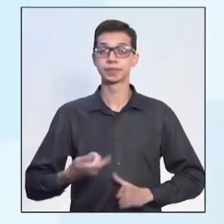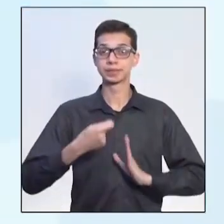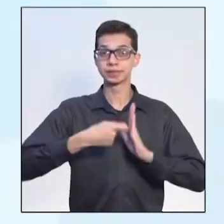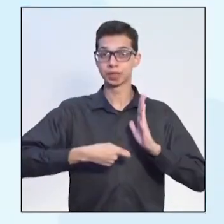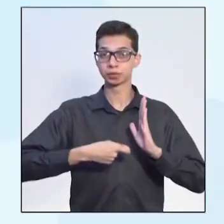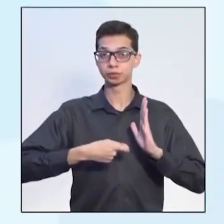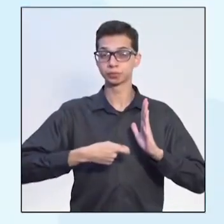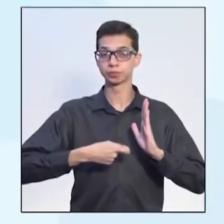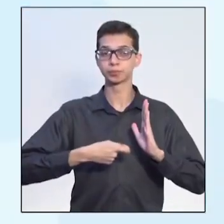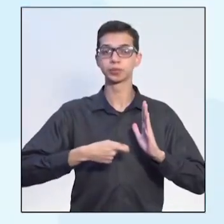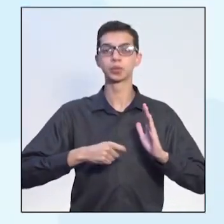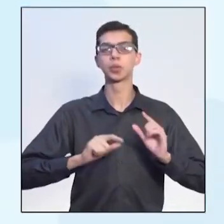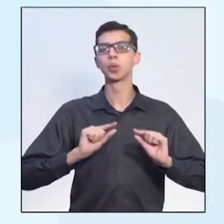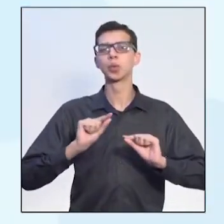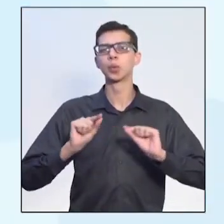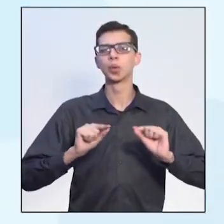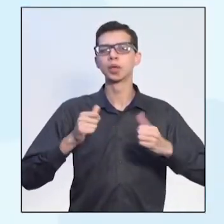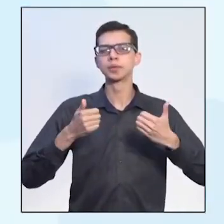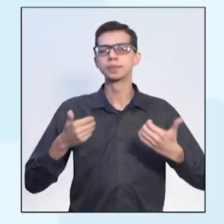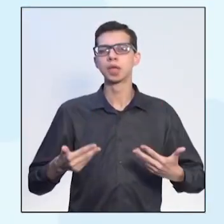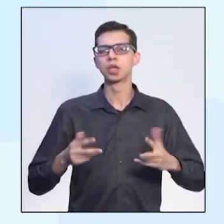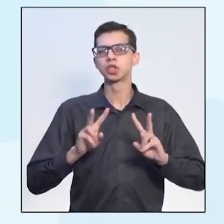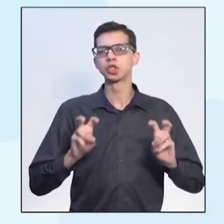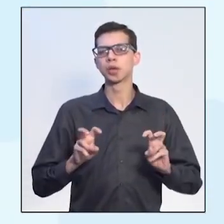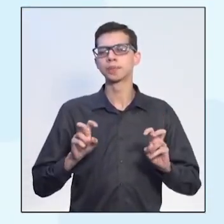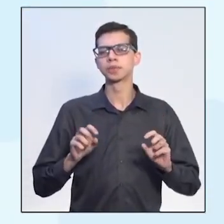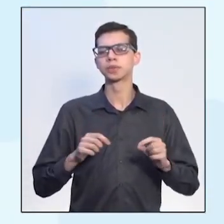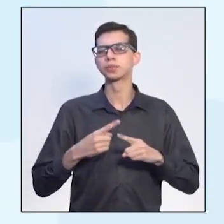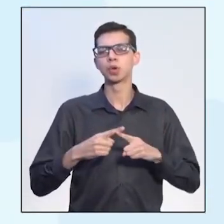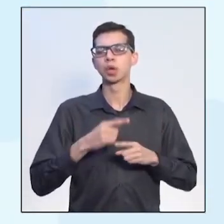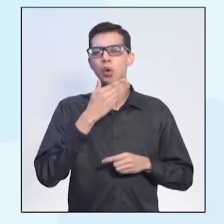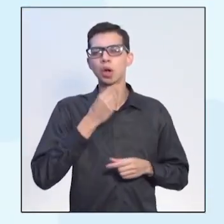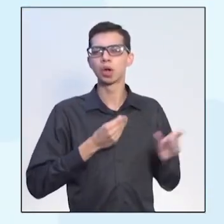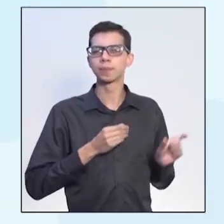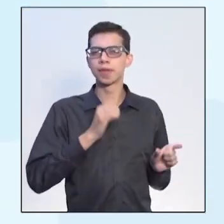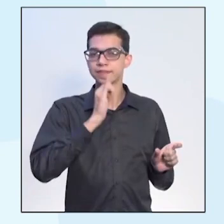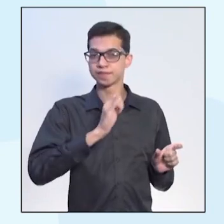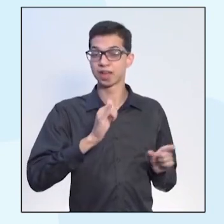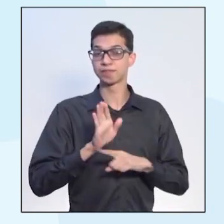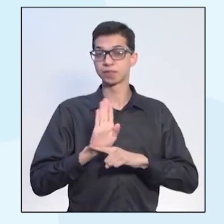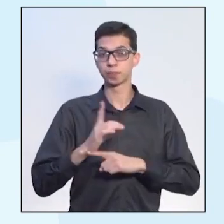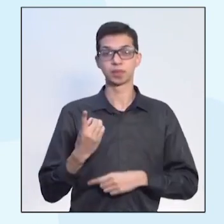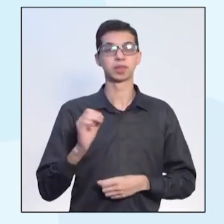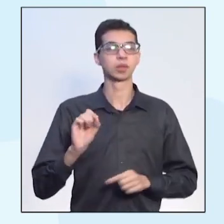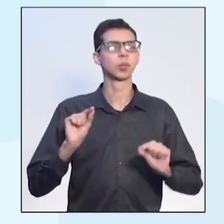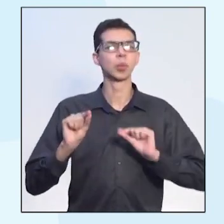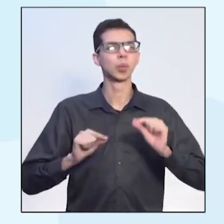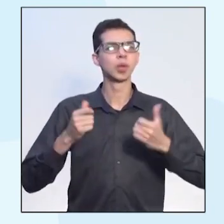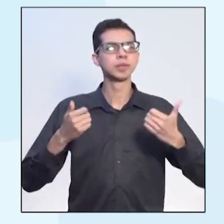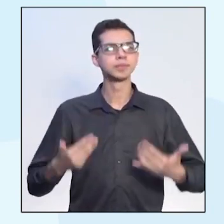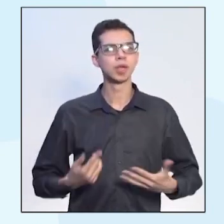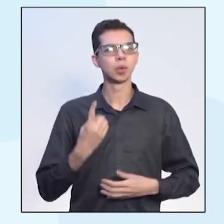lido, o que justifica a nota 10 que o autor dá ao filme? Um minutinho.